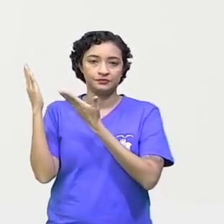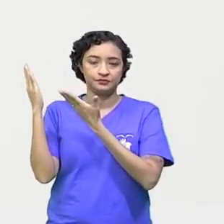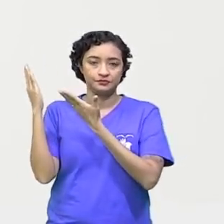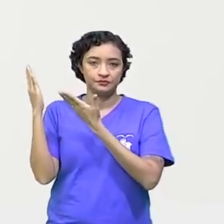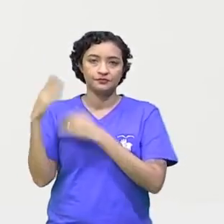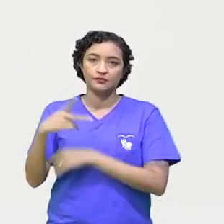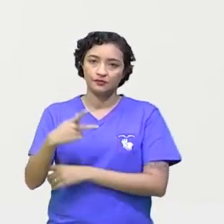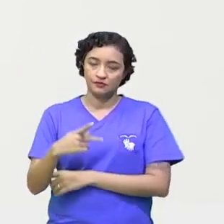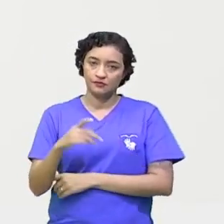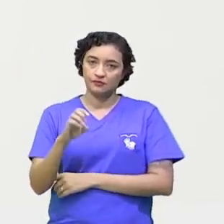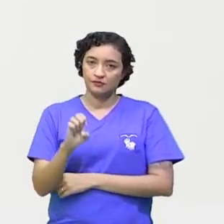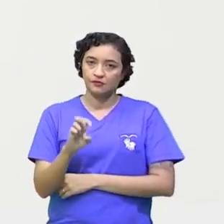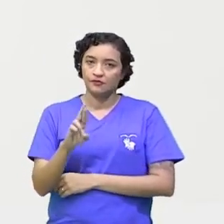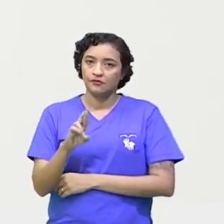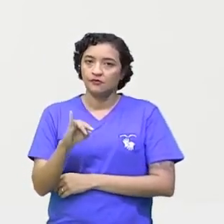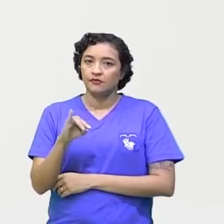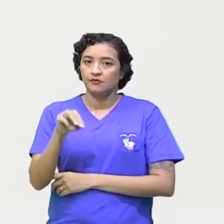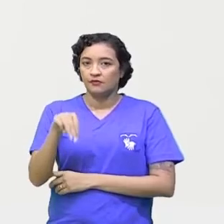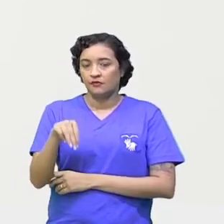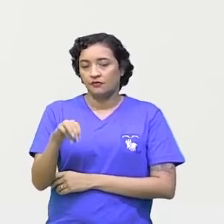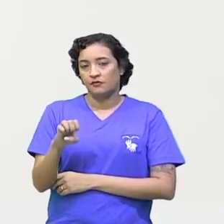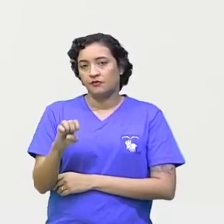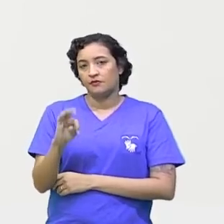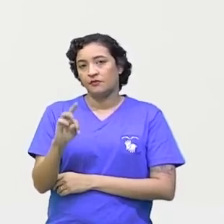do retângulo. Esse retângulo aqui.